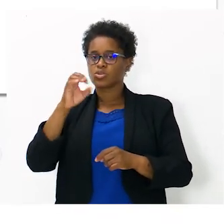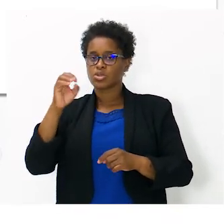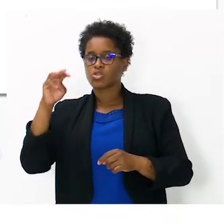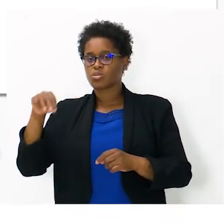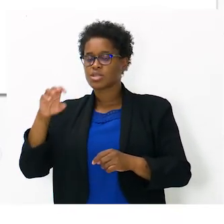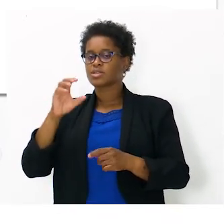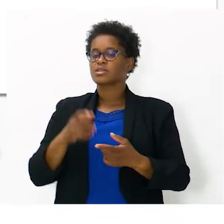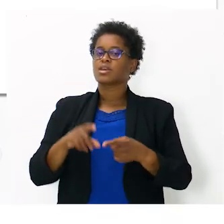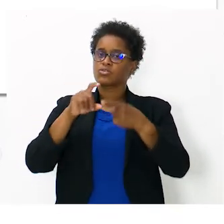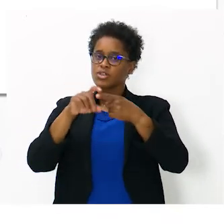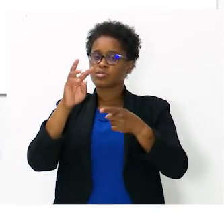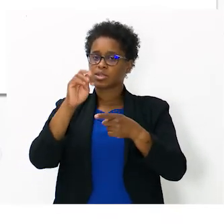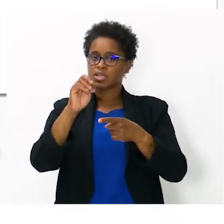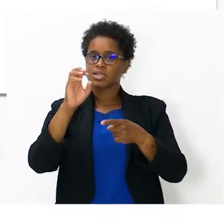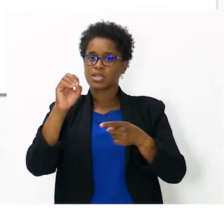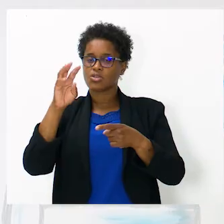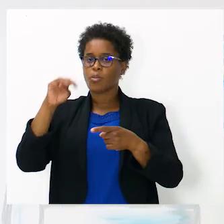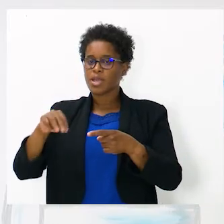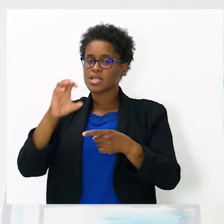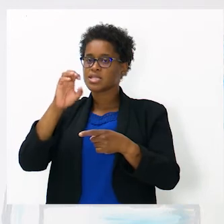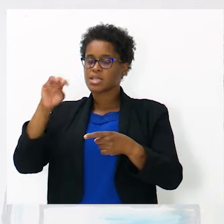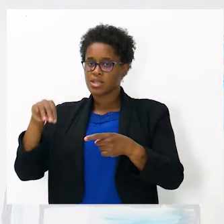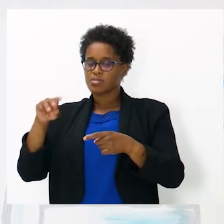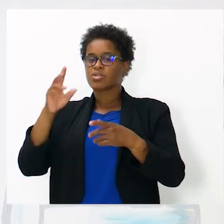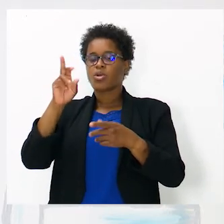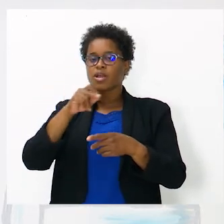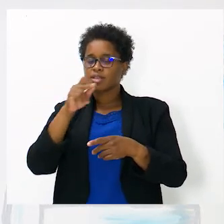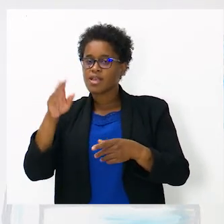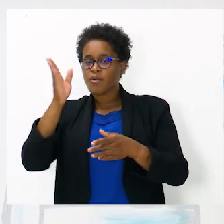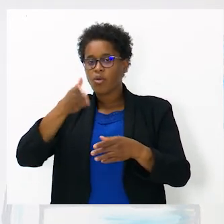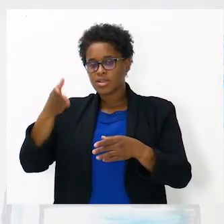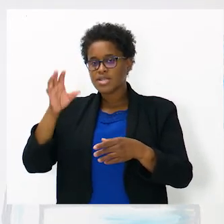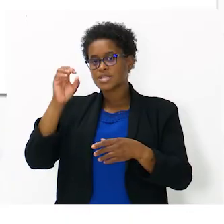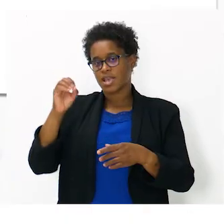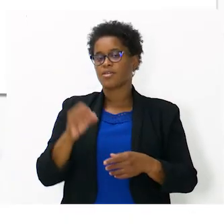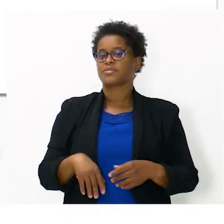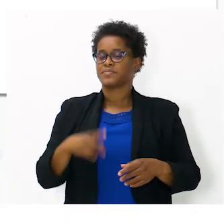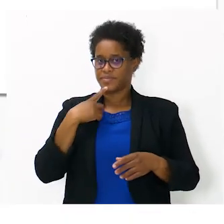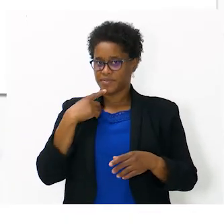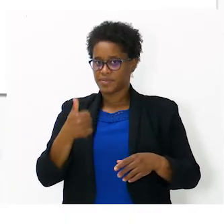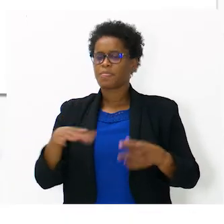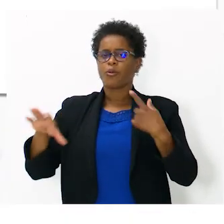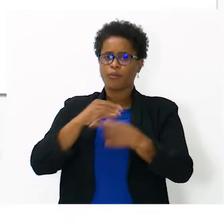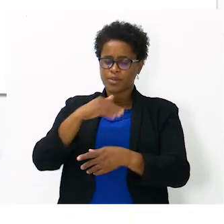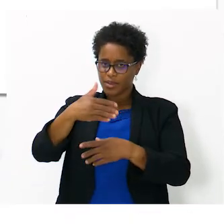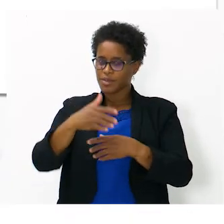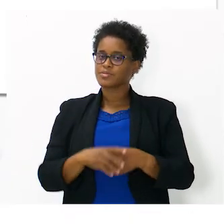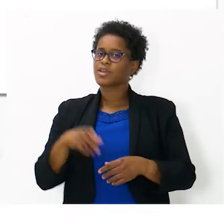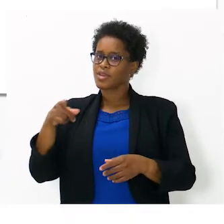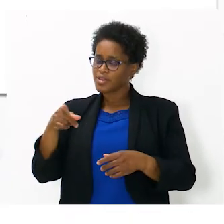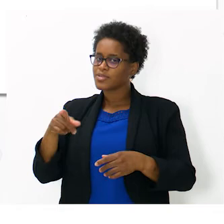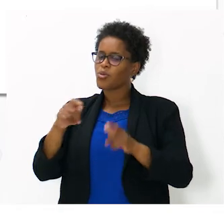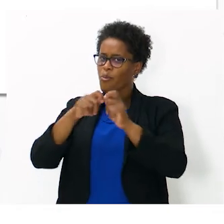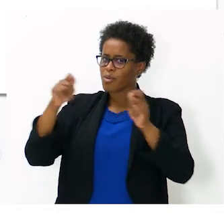1.200.000 centímetros dividido por 300.000 centímetros. Cancelamos os zeros, tá certo? Obtemos